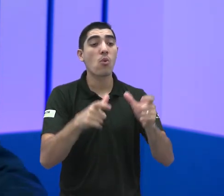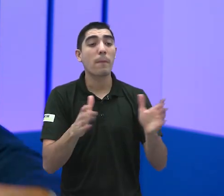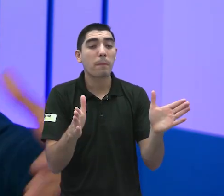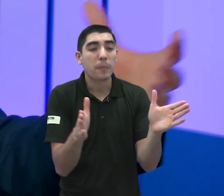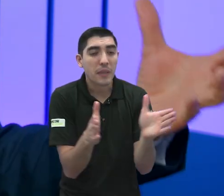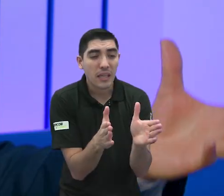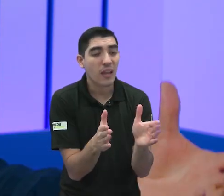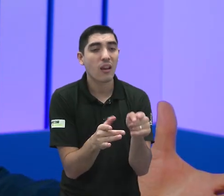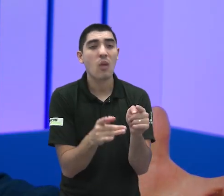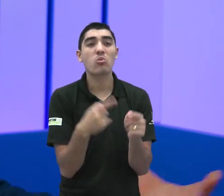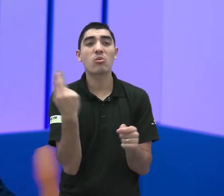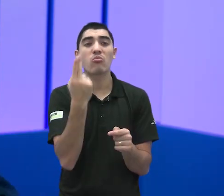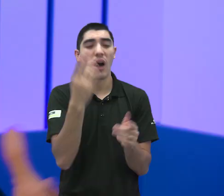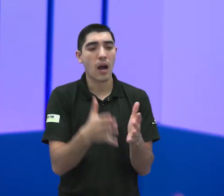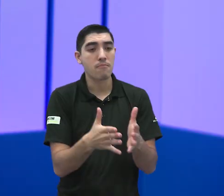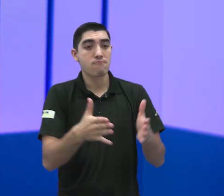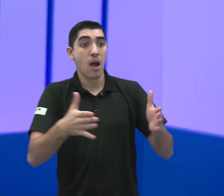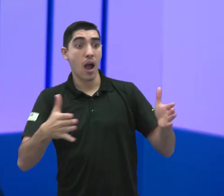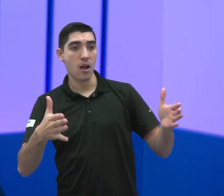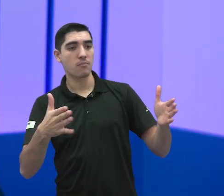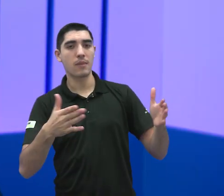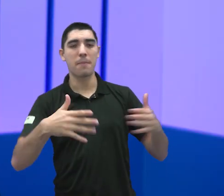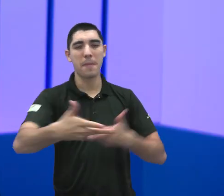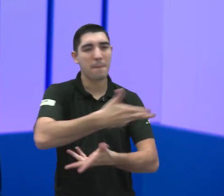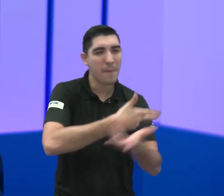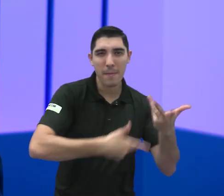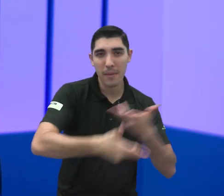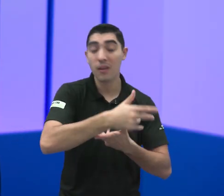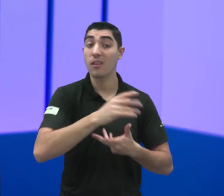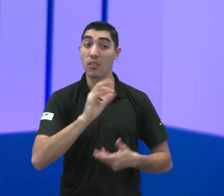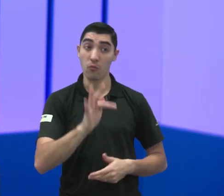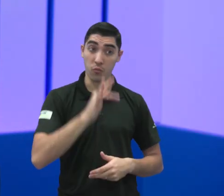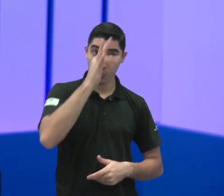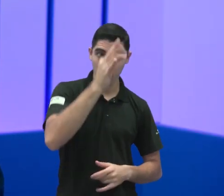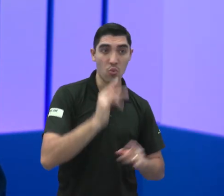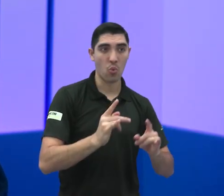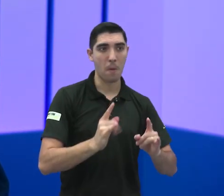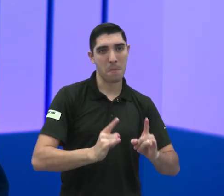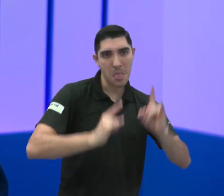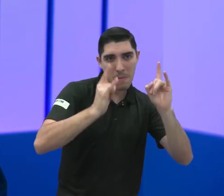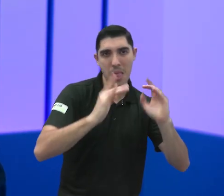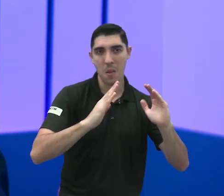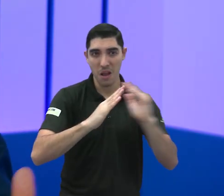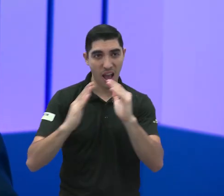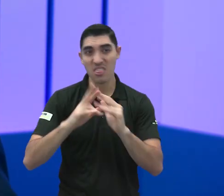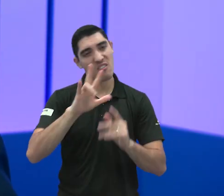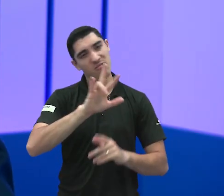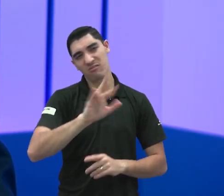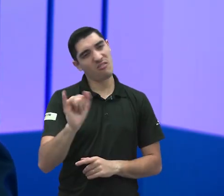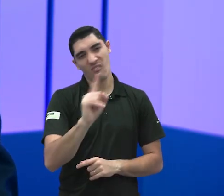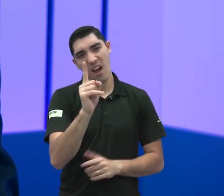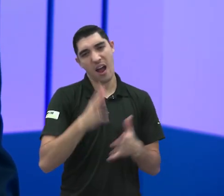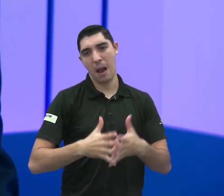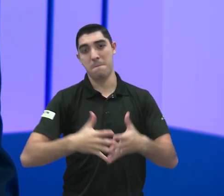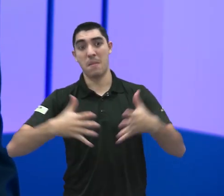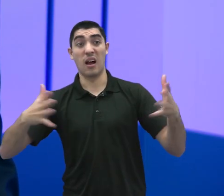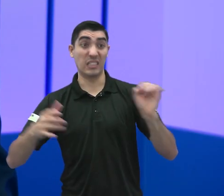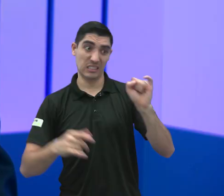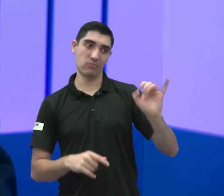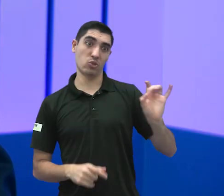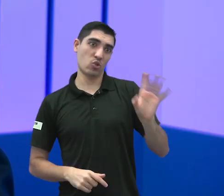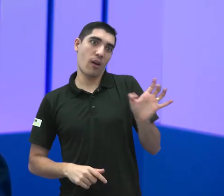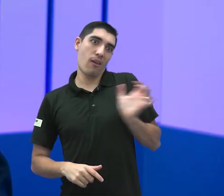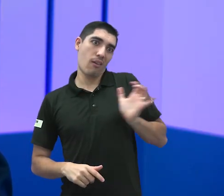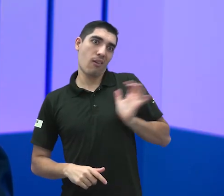não tem muito amplo espaço. Dificilmente um novo conjunto habitacional vai para um espaço aberto, a não ser de alto nível